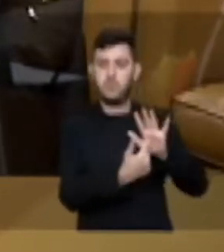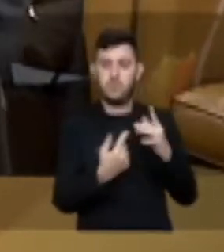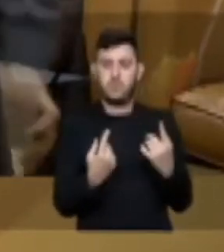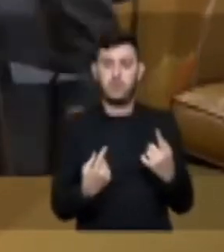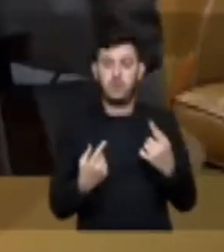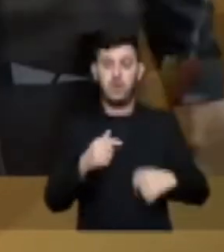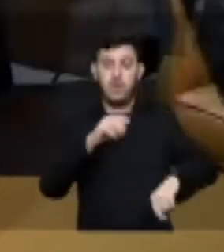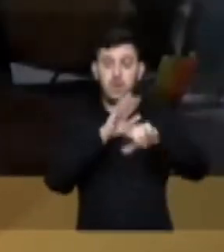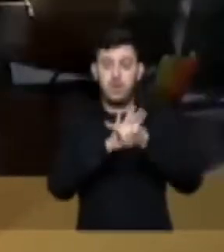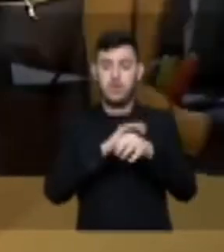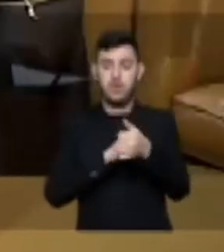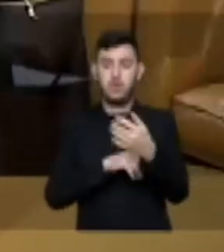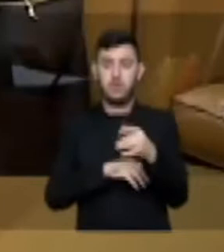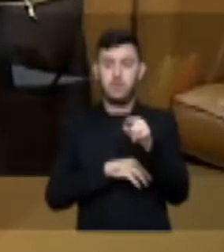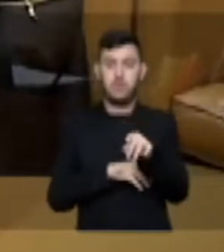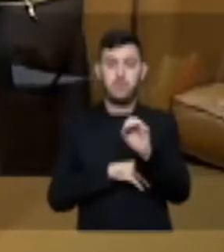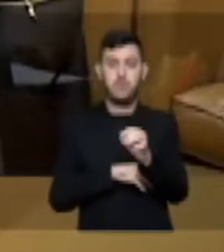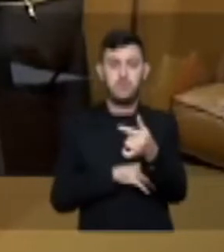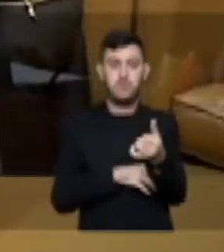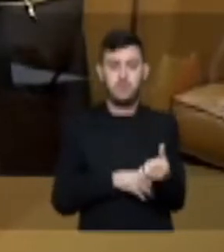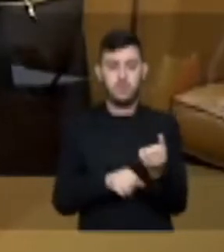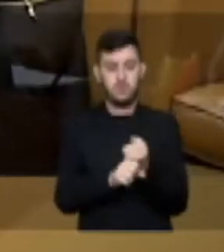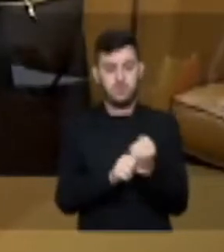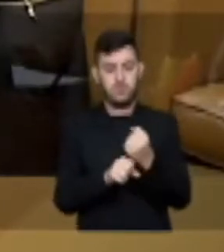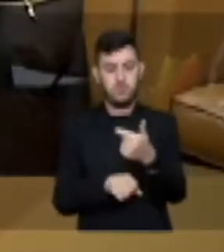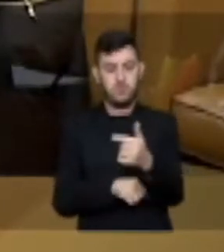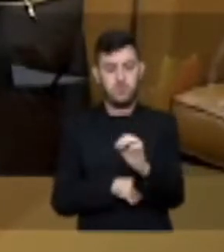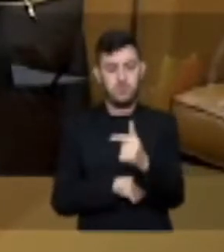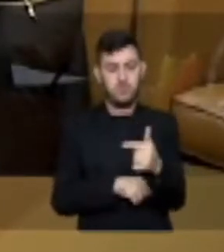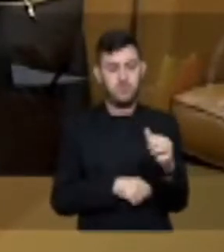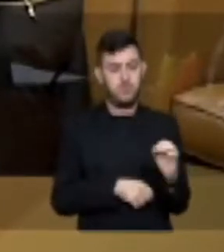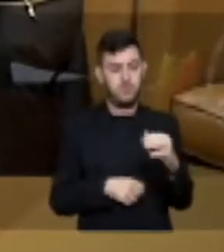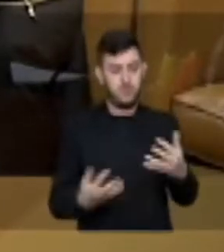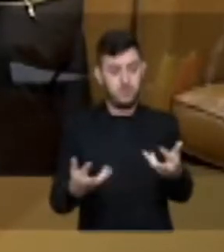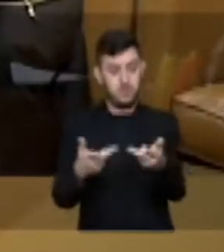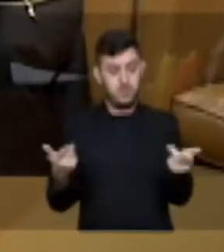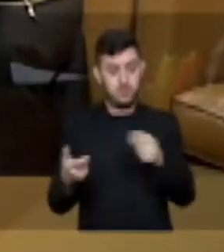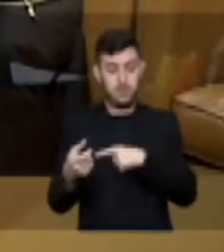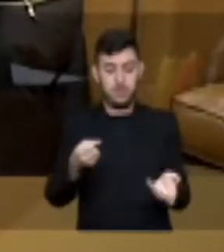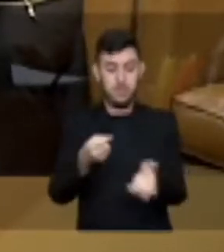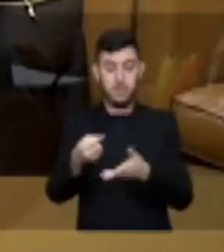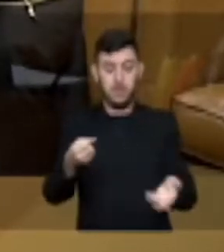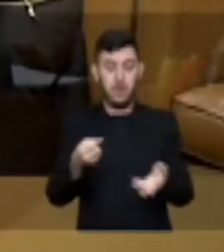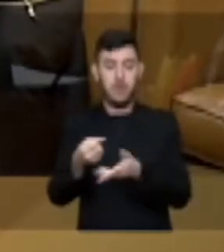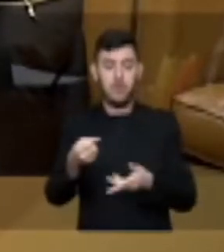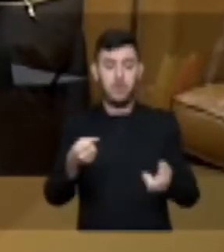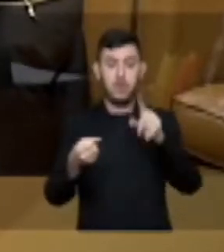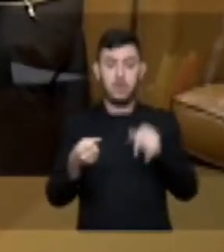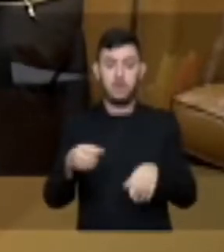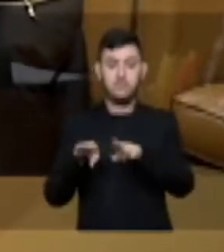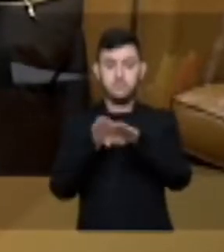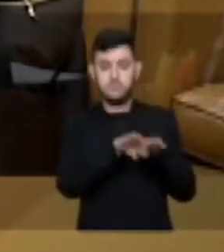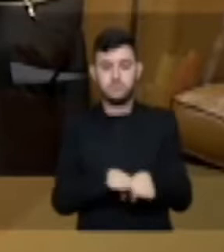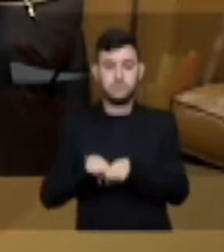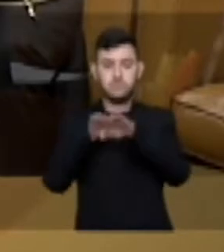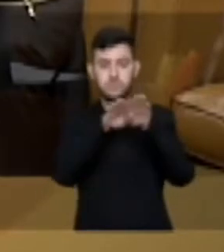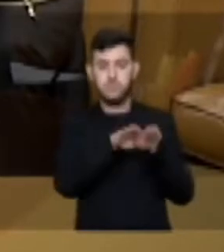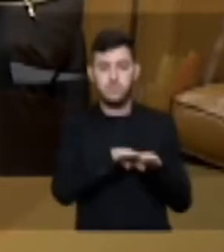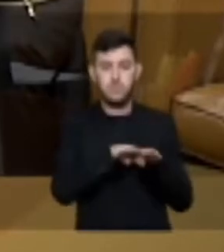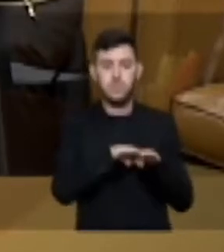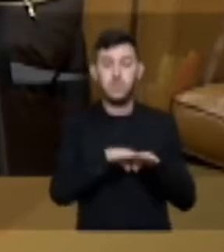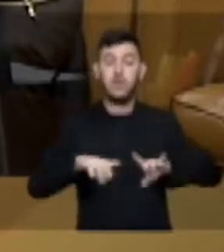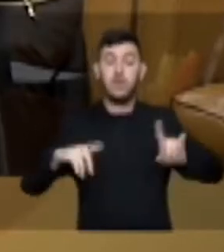Lei 14.026 de 2020, excelências, possui como pilares básicos a universalização,